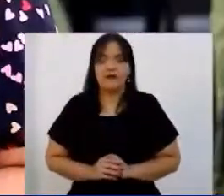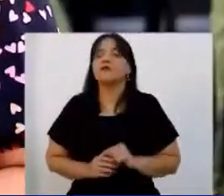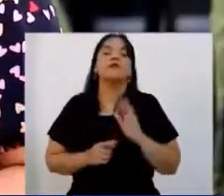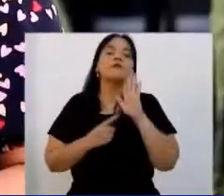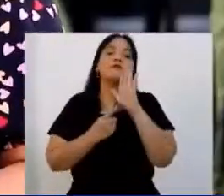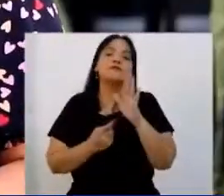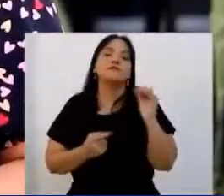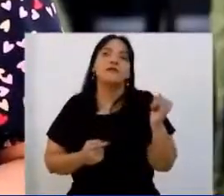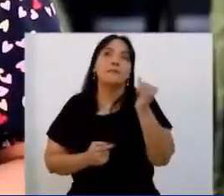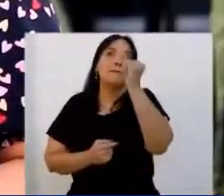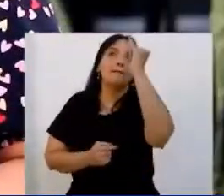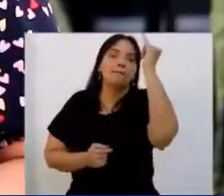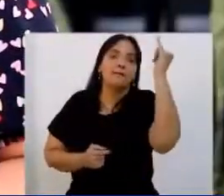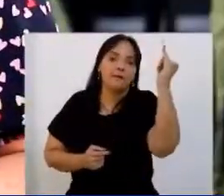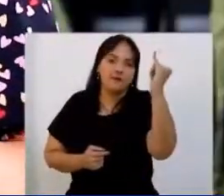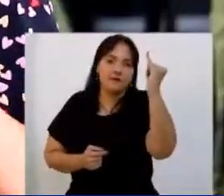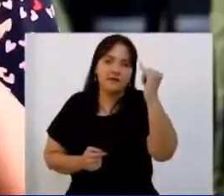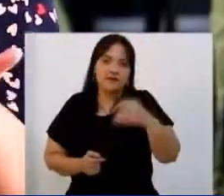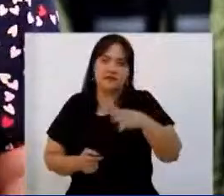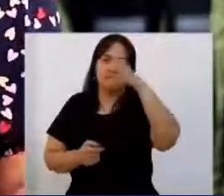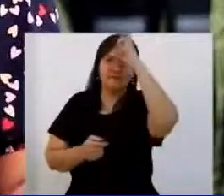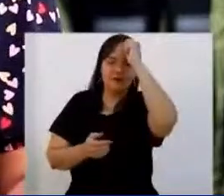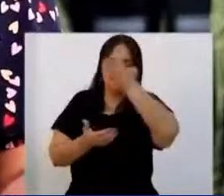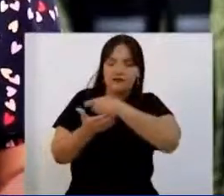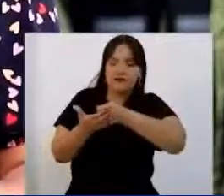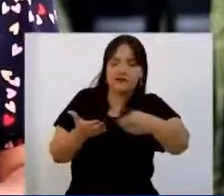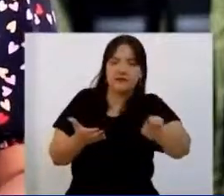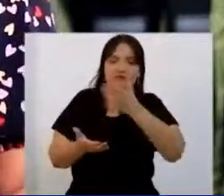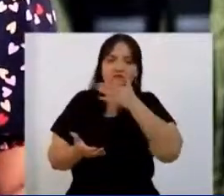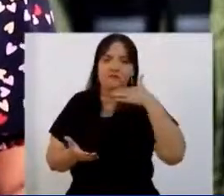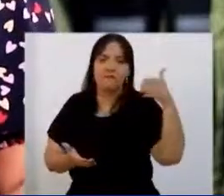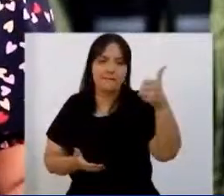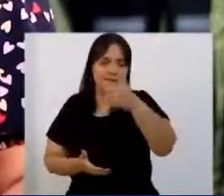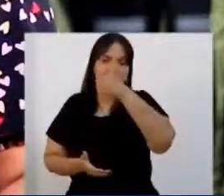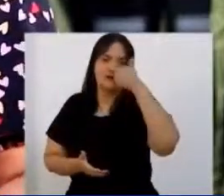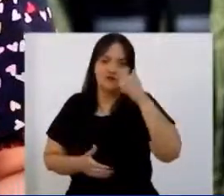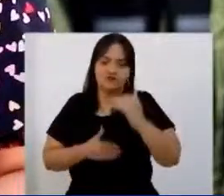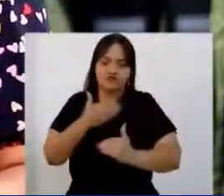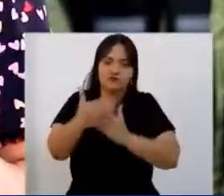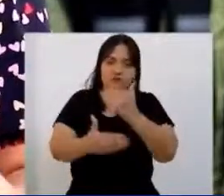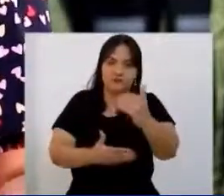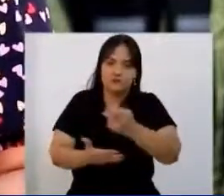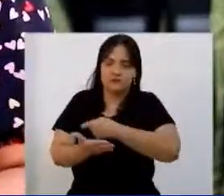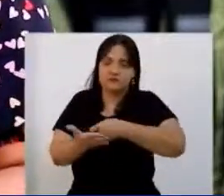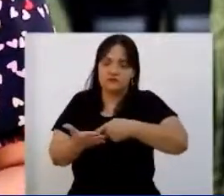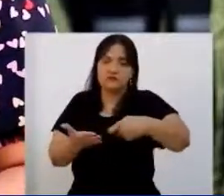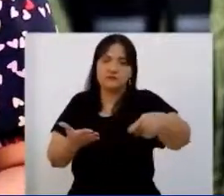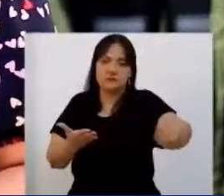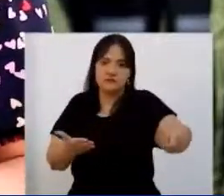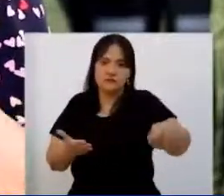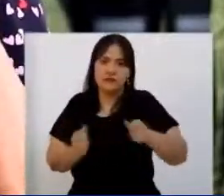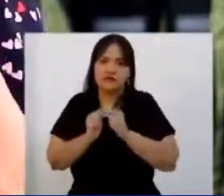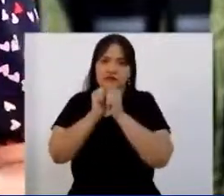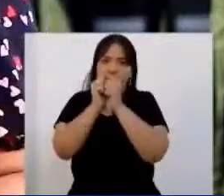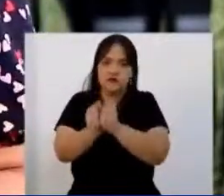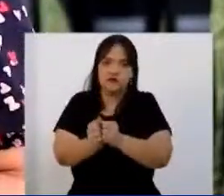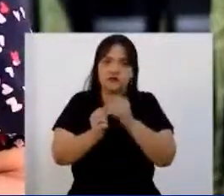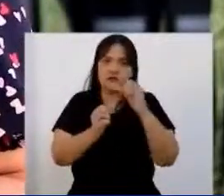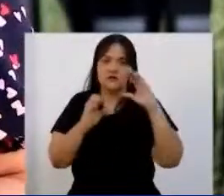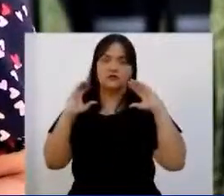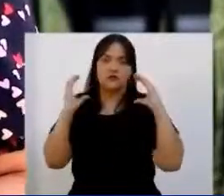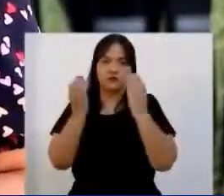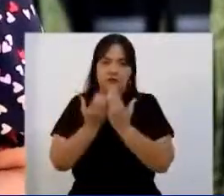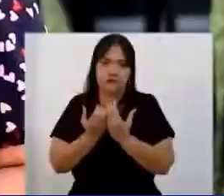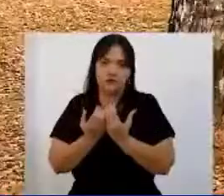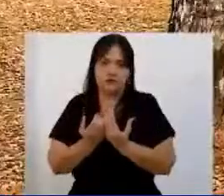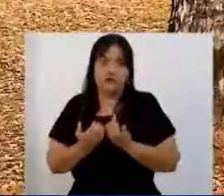conseguiria. Então, sobretudo, eu acho que aprender a escrever melhor, desenvolver um pouco mais essa habilidade